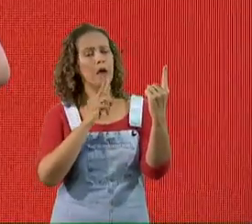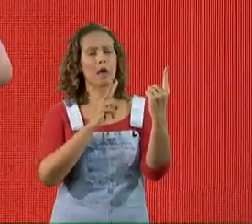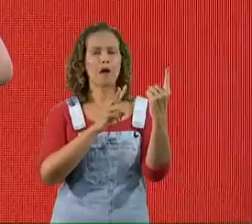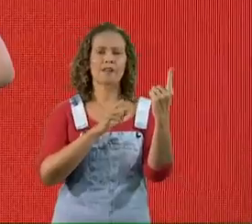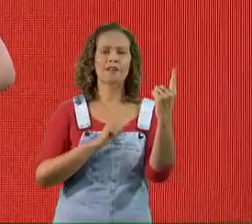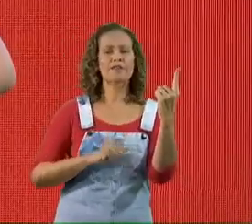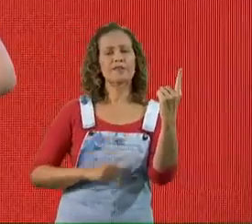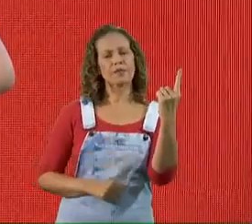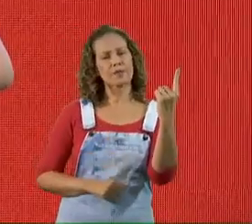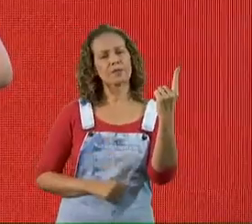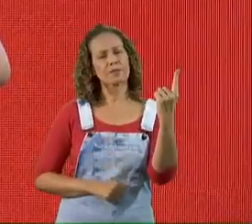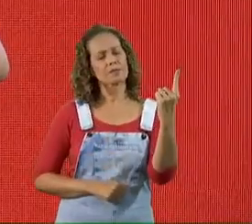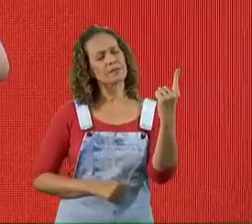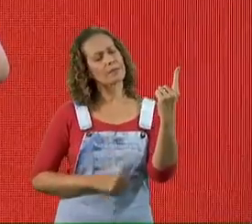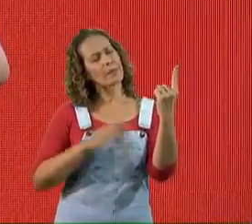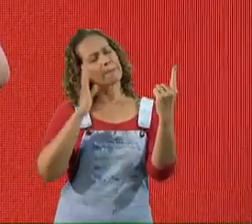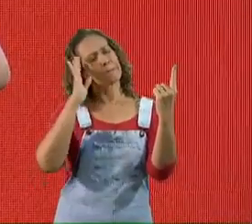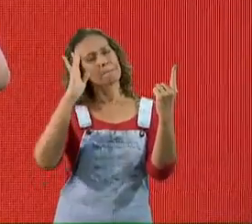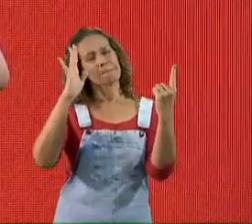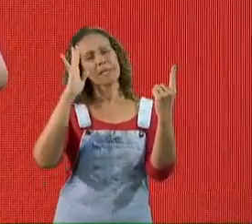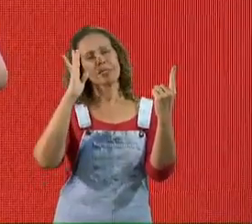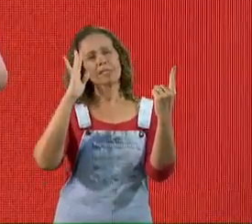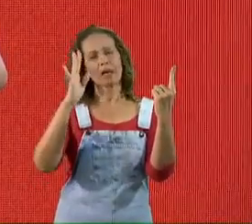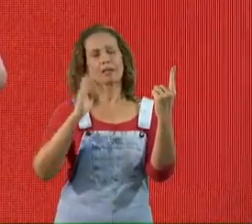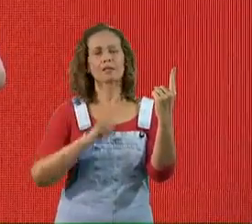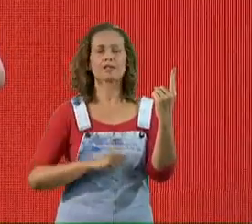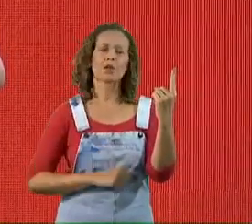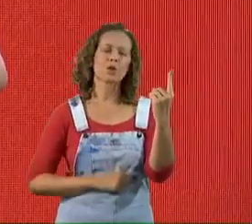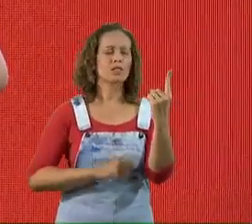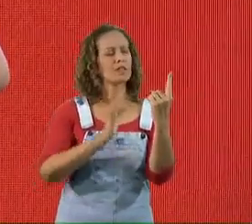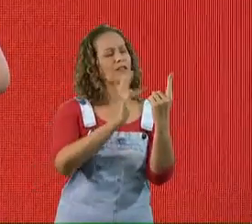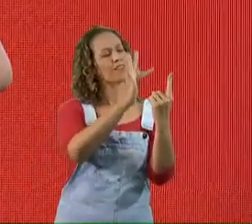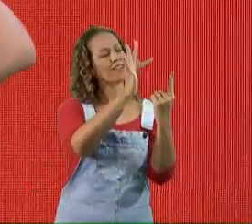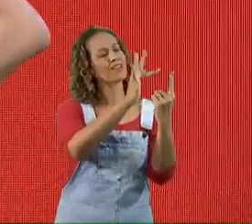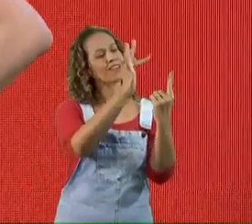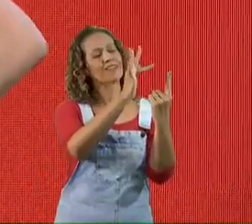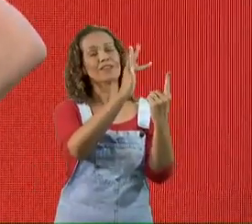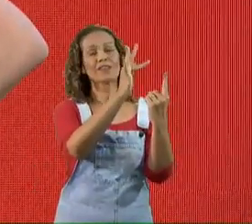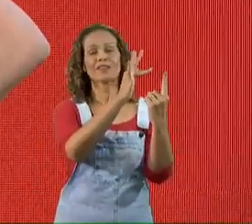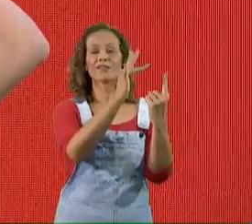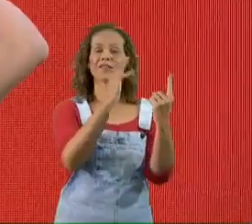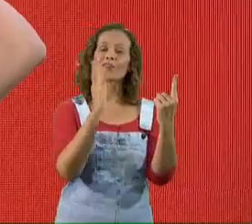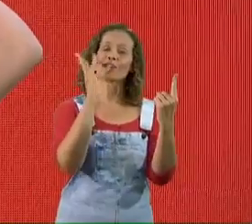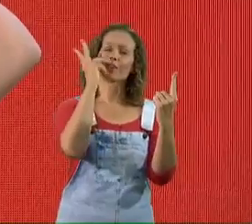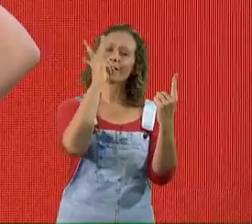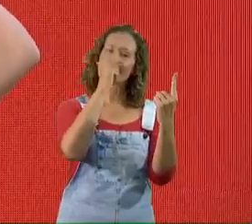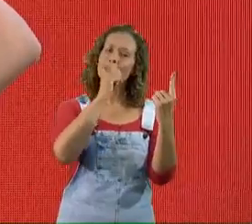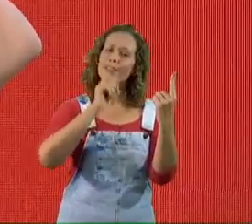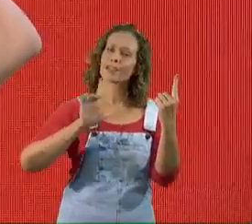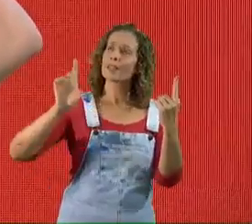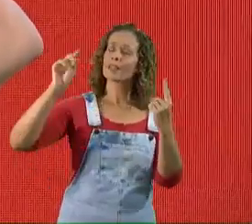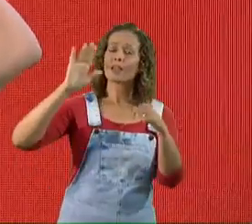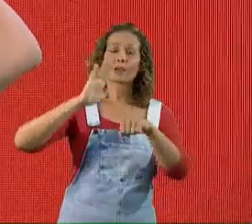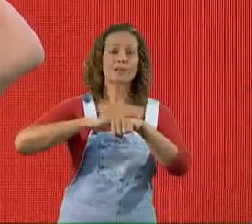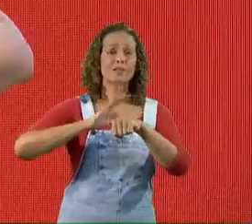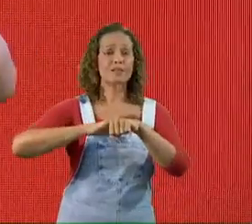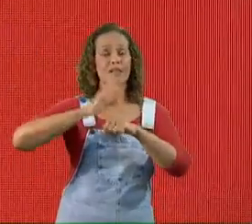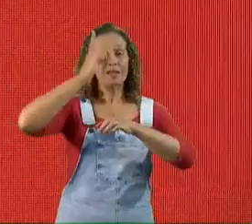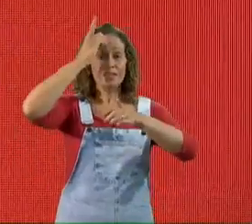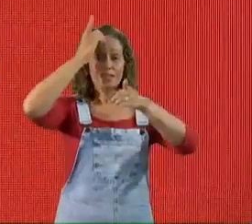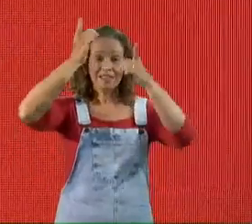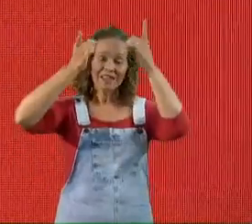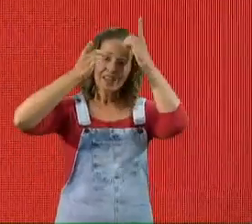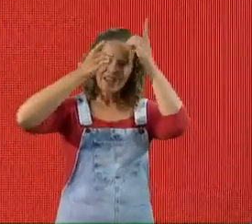e pensar. Quão grandioso é o Criador. Ele é muito criativo, não é mesmo, crianças?